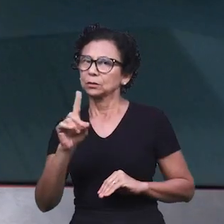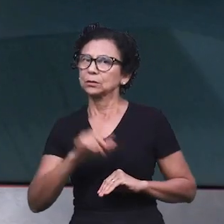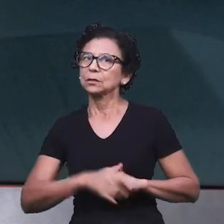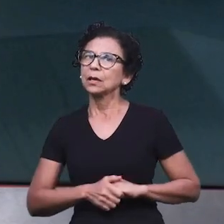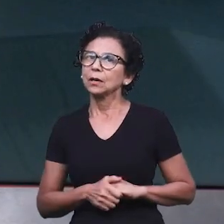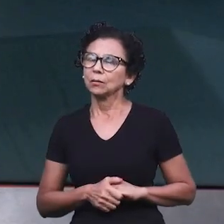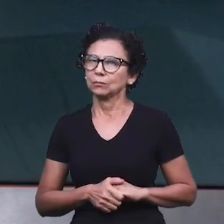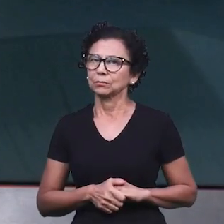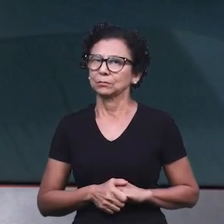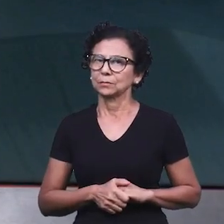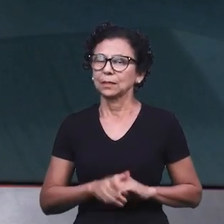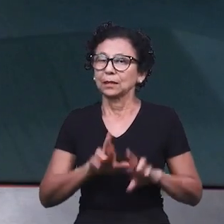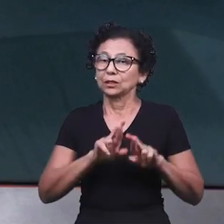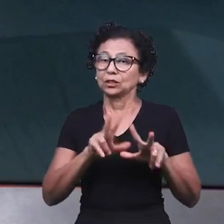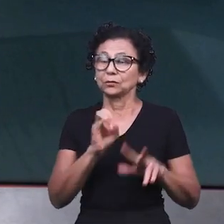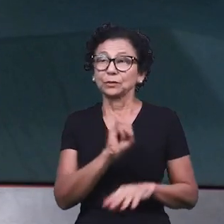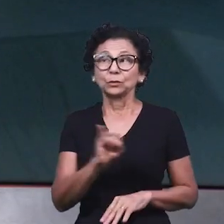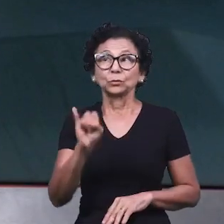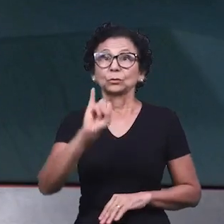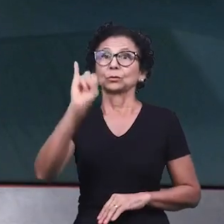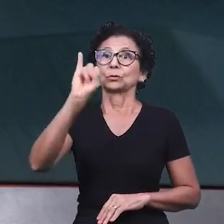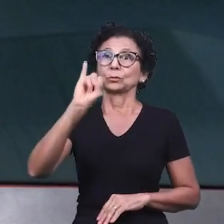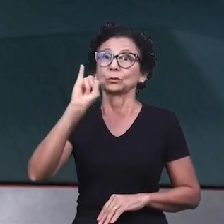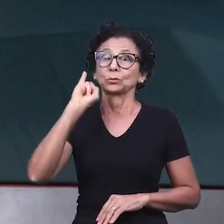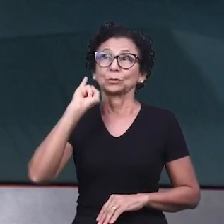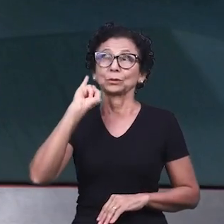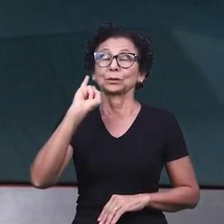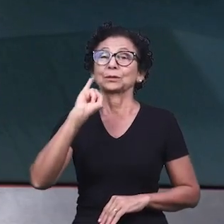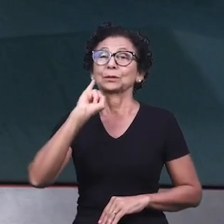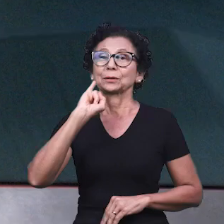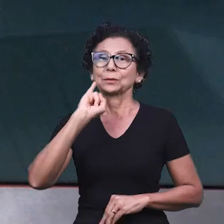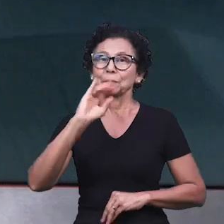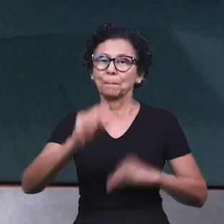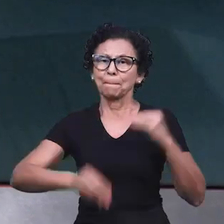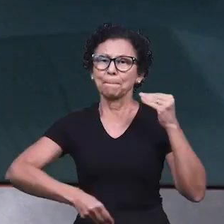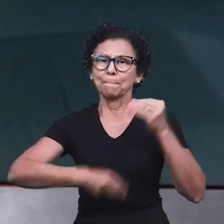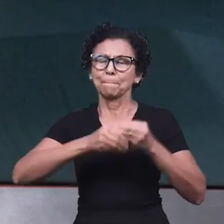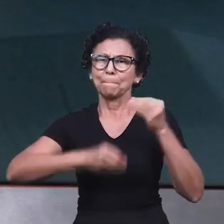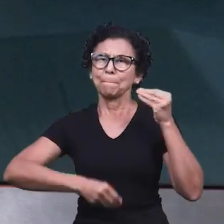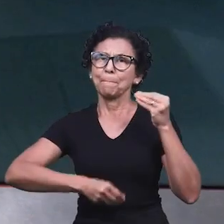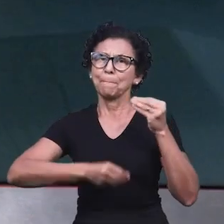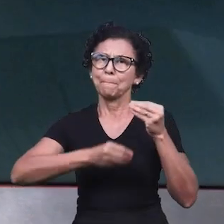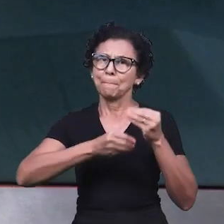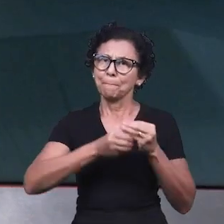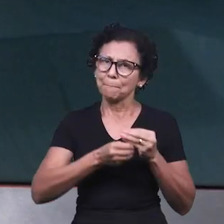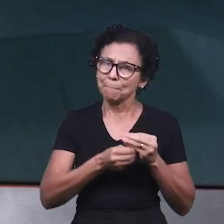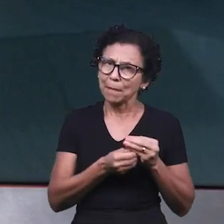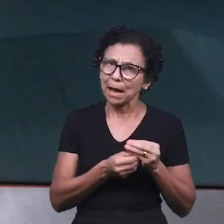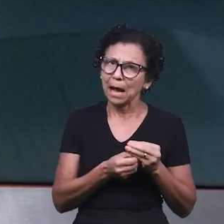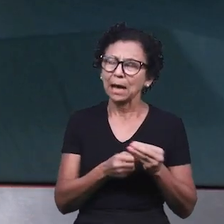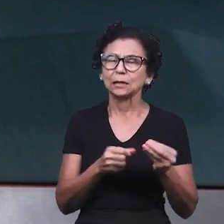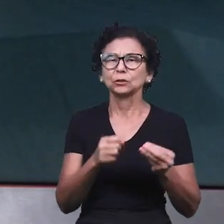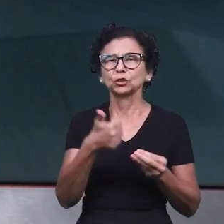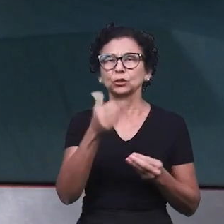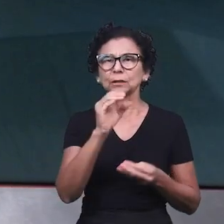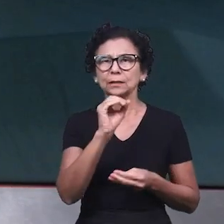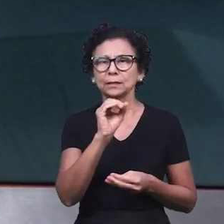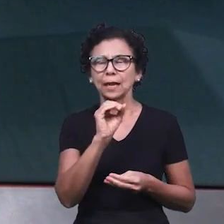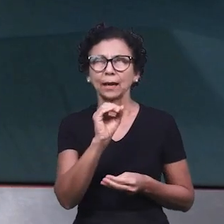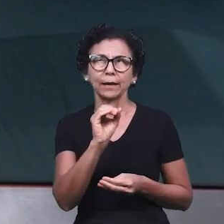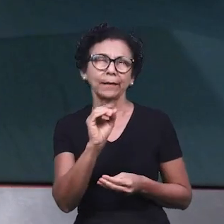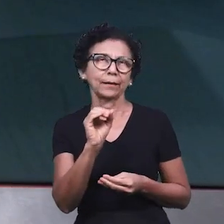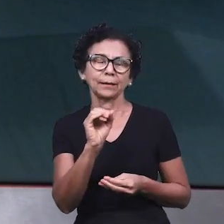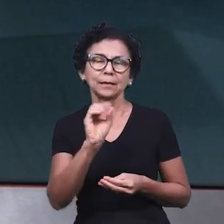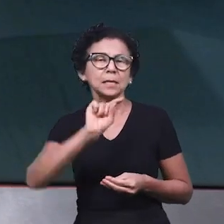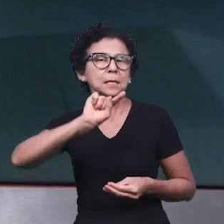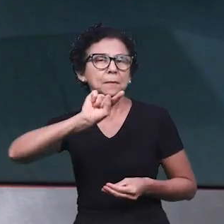e pelo risco do empréstimo. Agora é um juro que vai incidir sobre o capital, mais